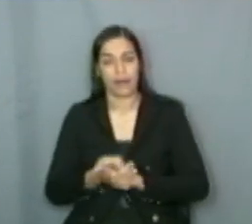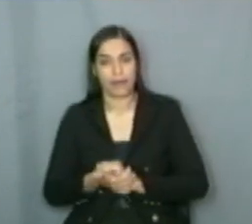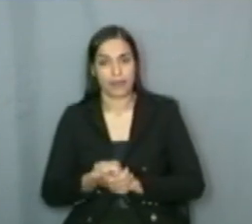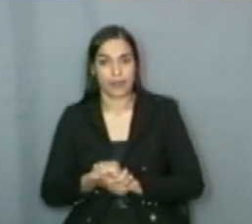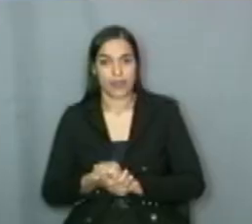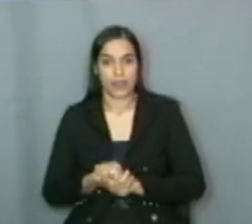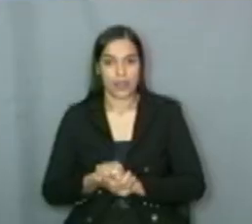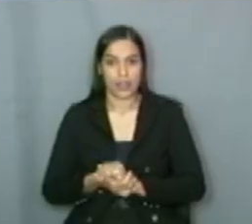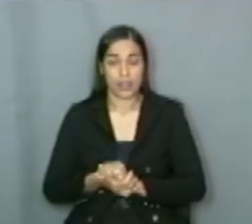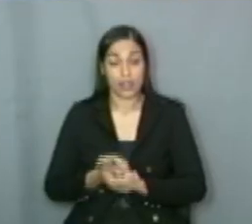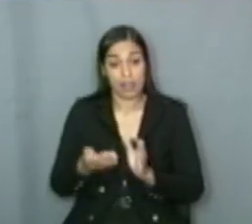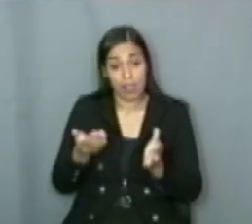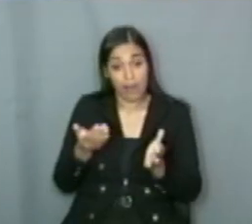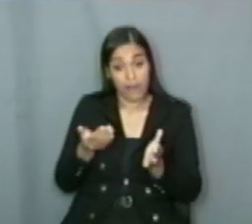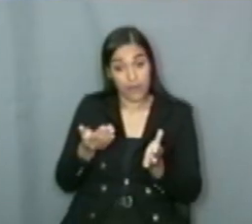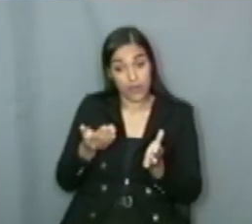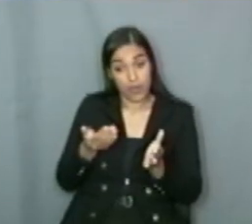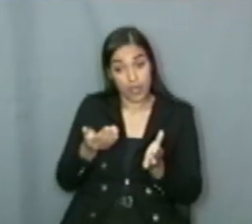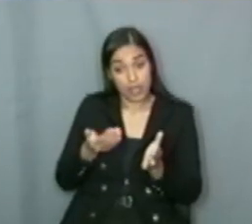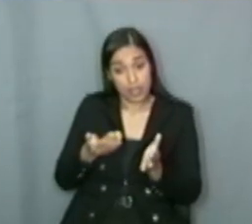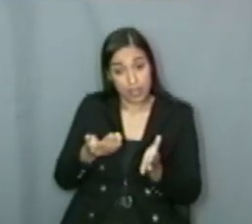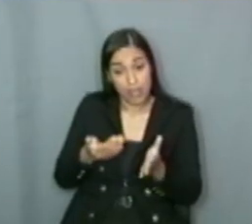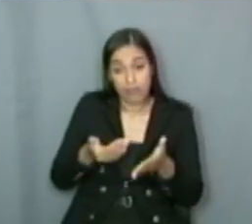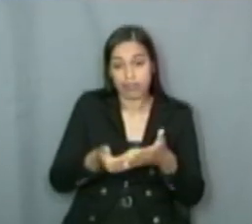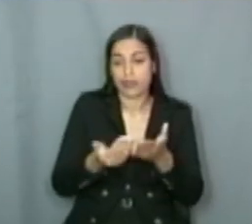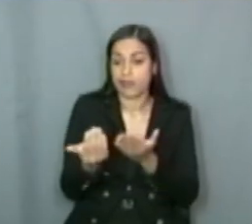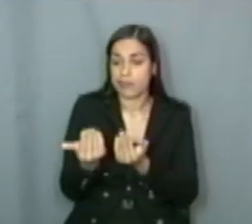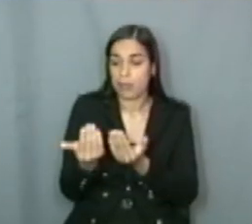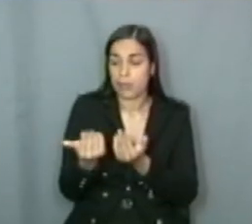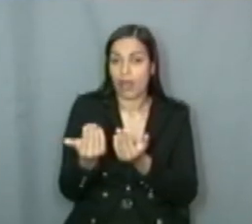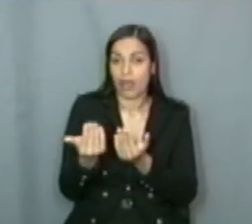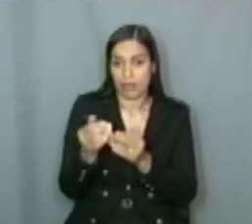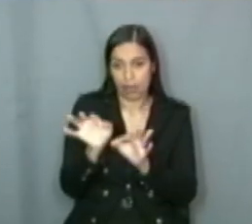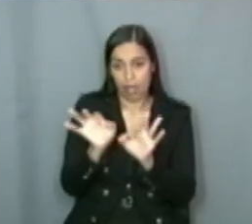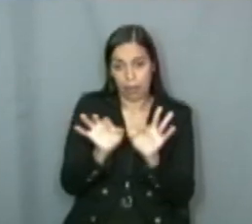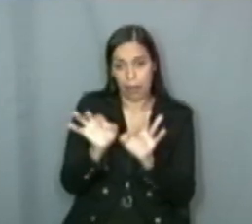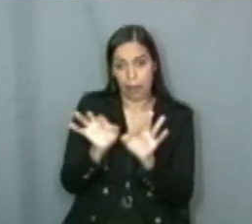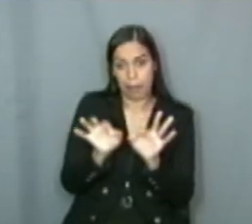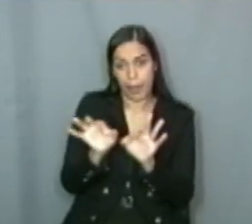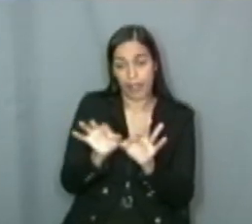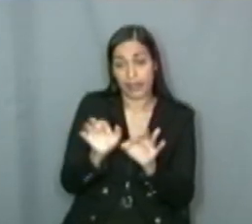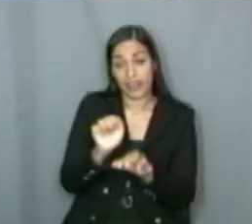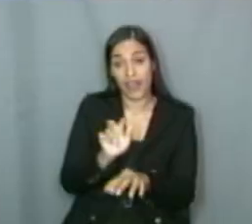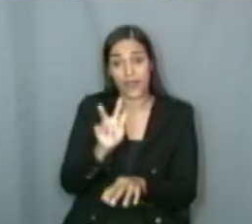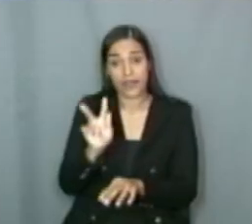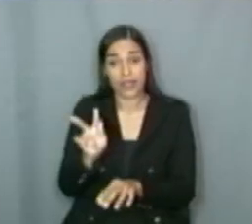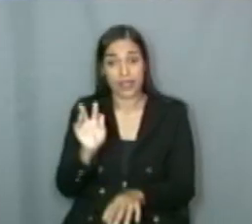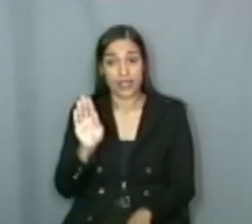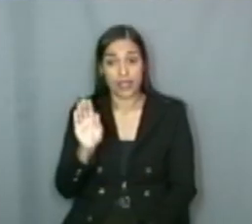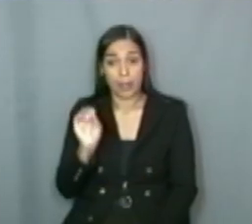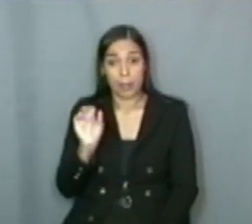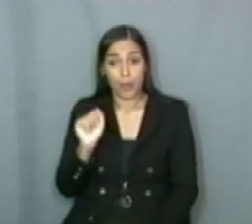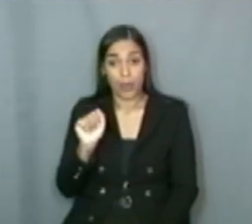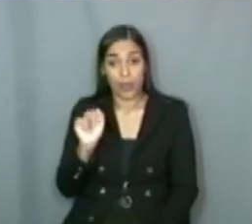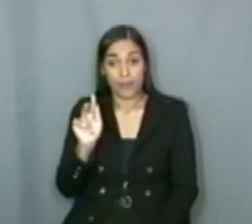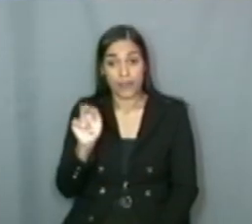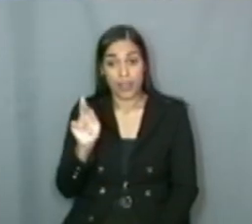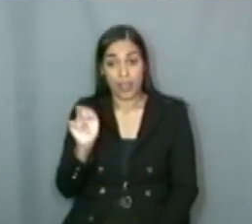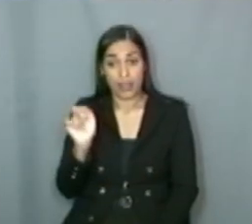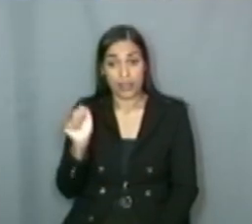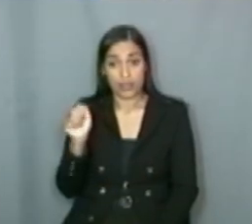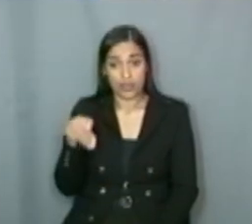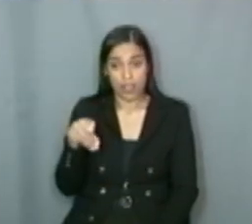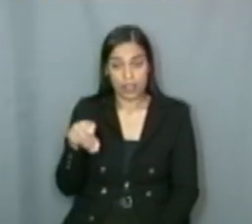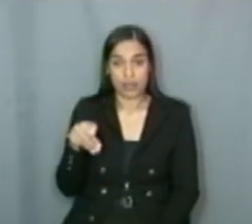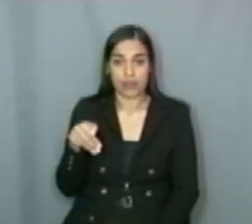recentemente requalificada, da Avenida Boa Viagem, próximo ao Entre Amigos Praia. Gente,